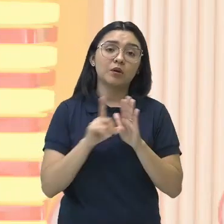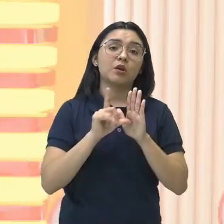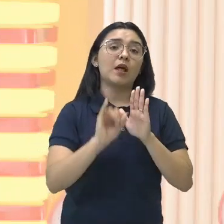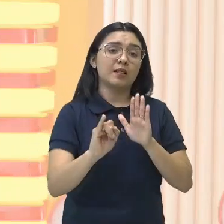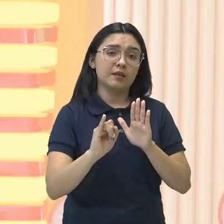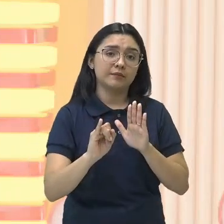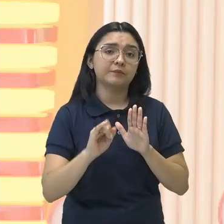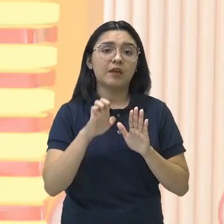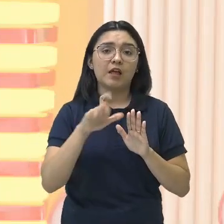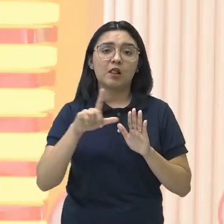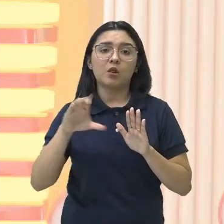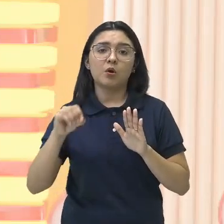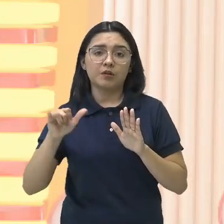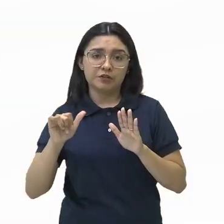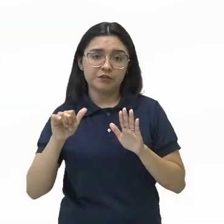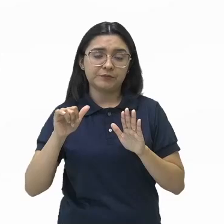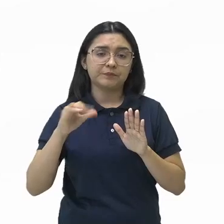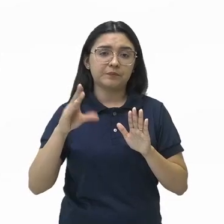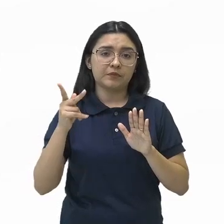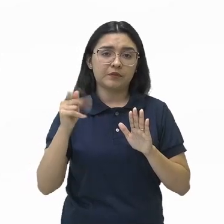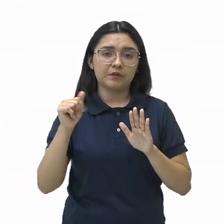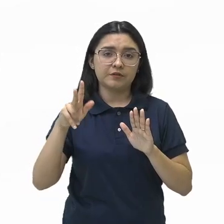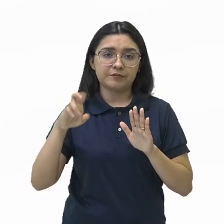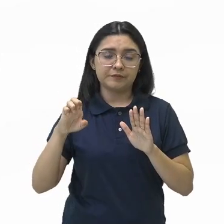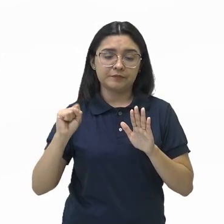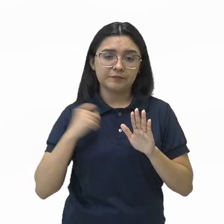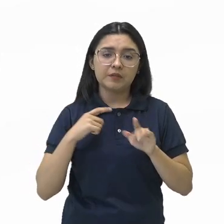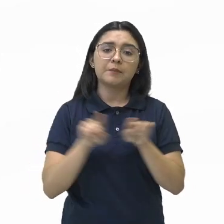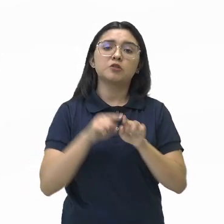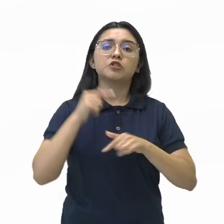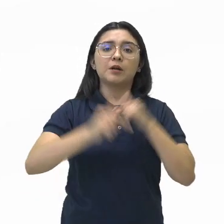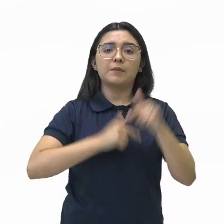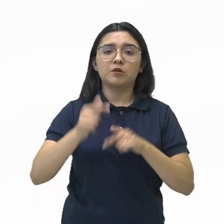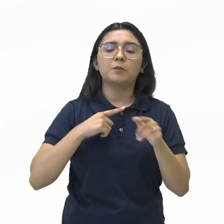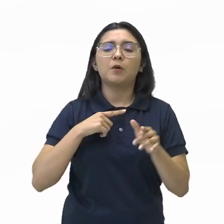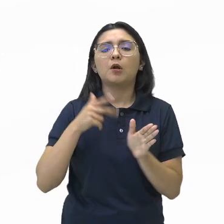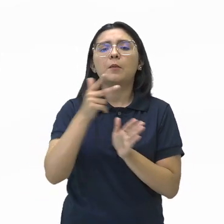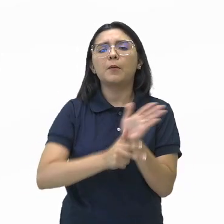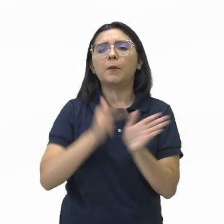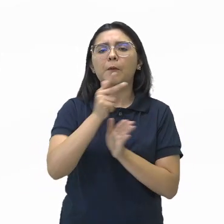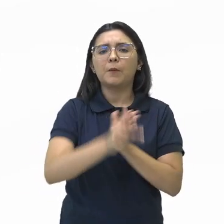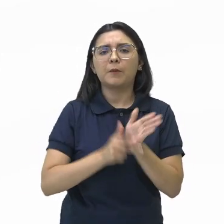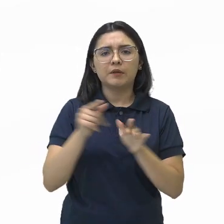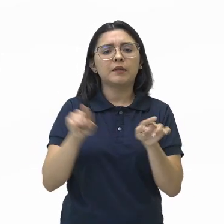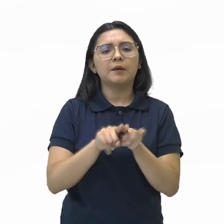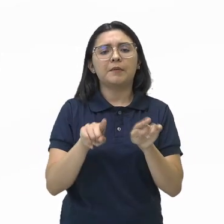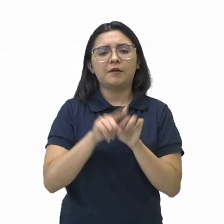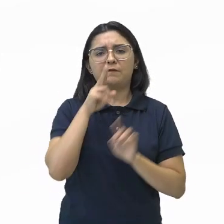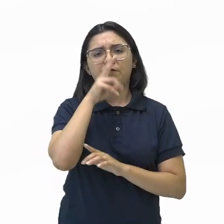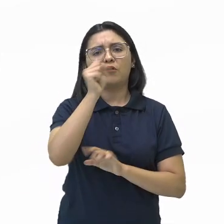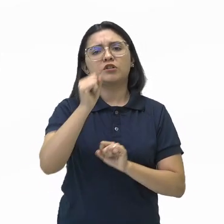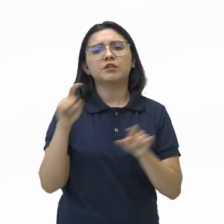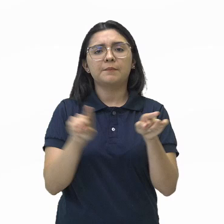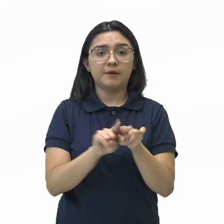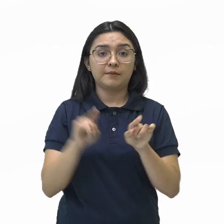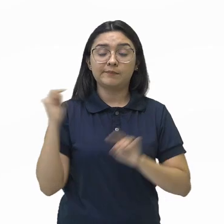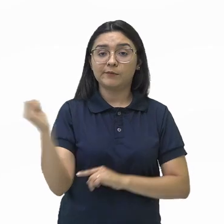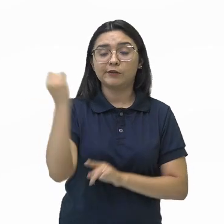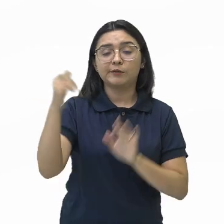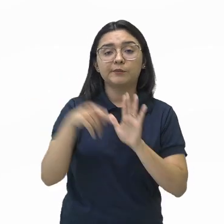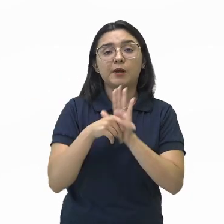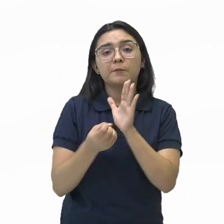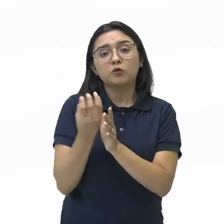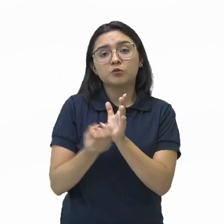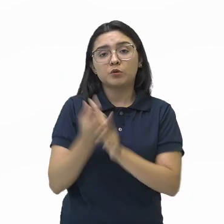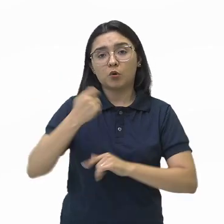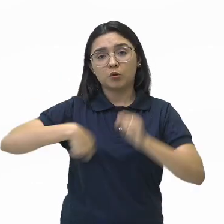atender, primeiro, os trabalhadores das estradas de ferro. As ferrovias no Brasil ainda eram muito fortes, né? Muito importantes para a produção